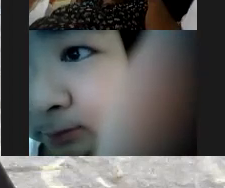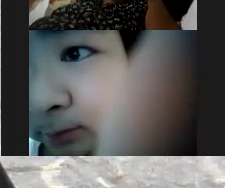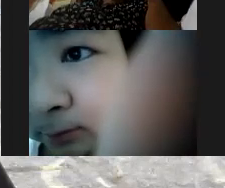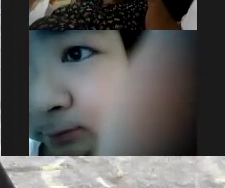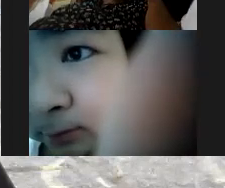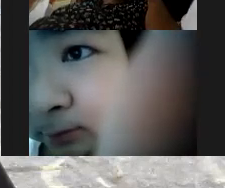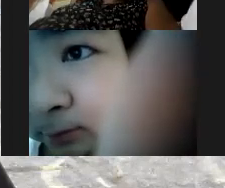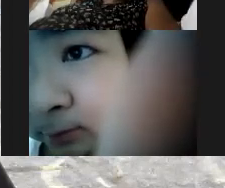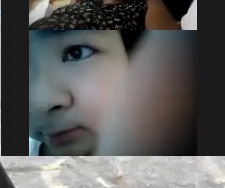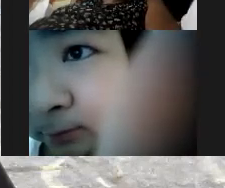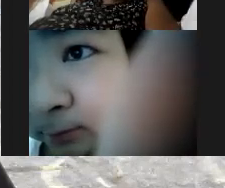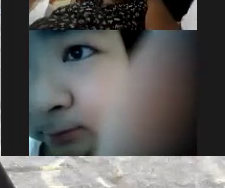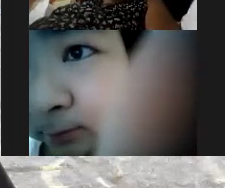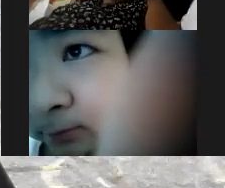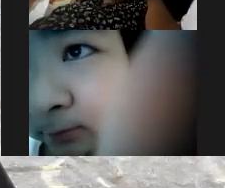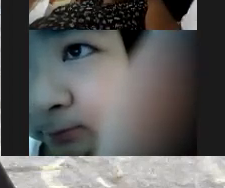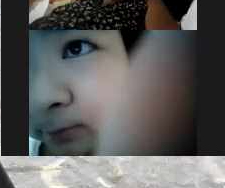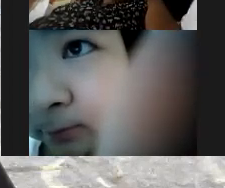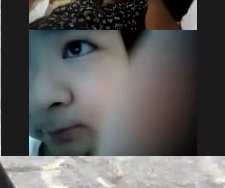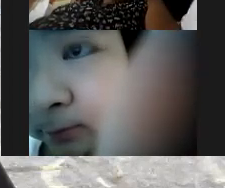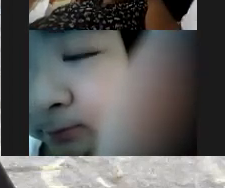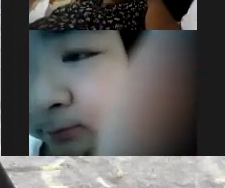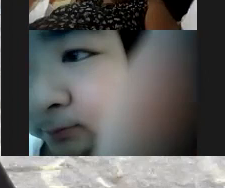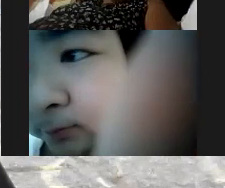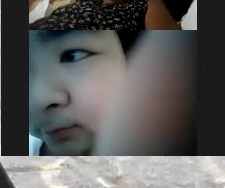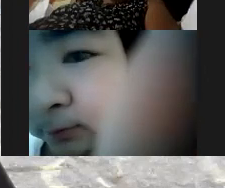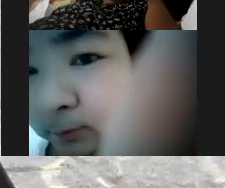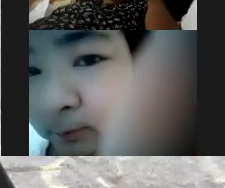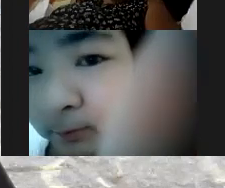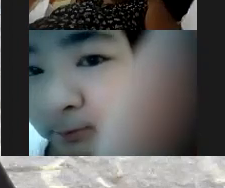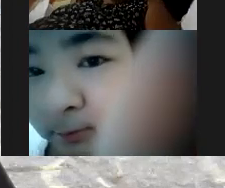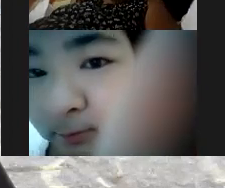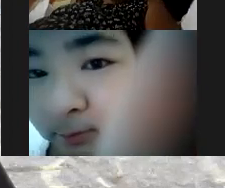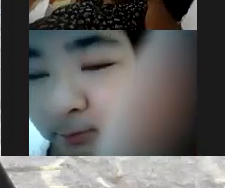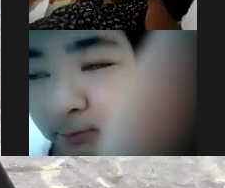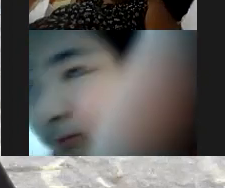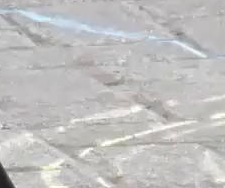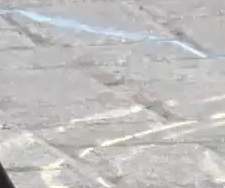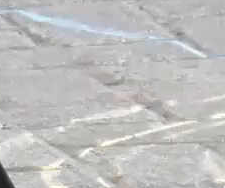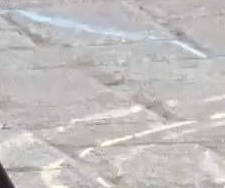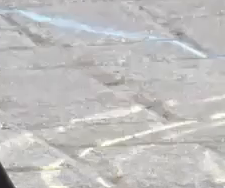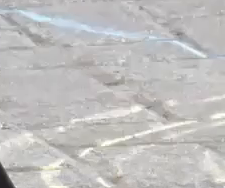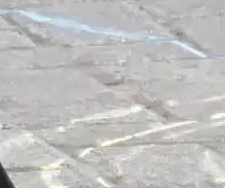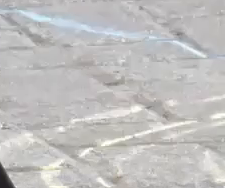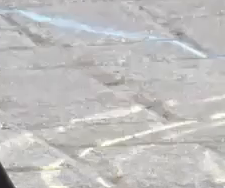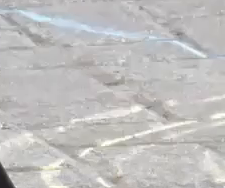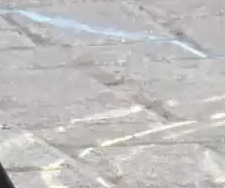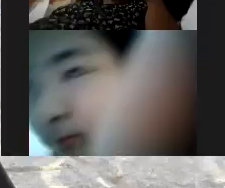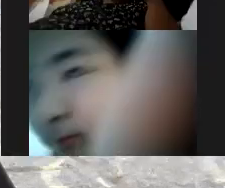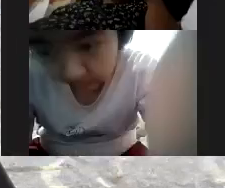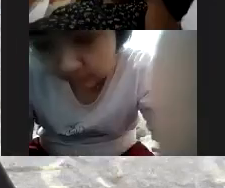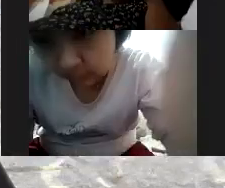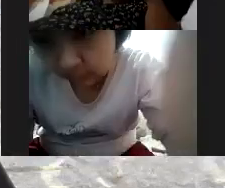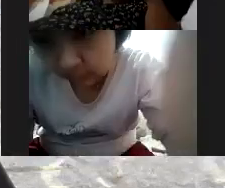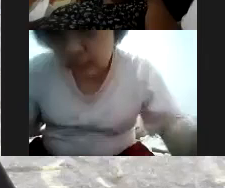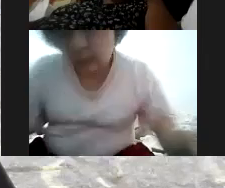pela fotografia colorida de uma cadeira de rodas azul, que tem uma das